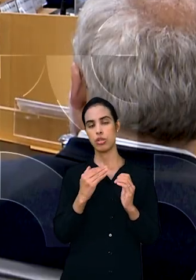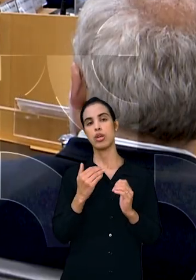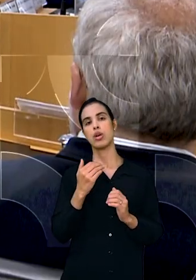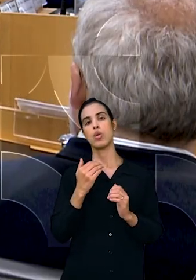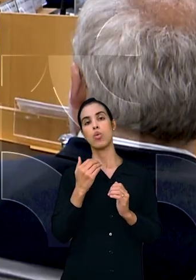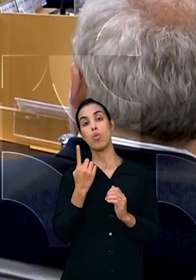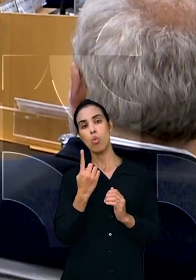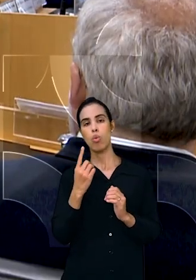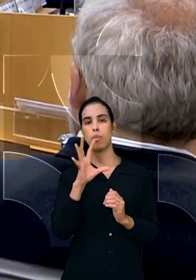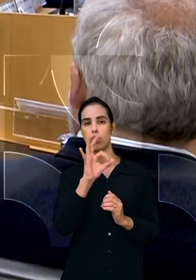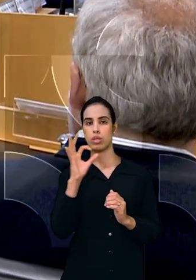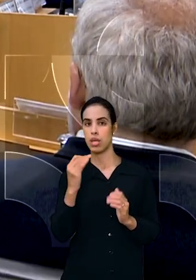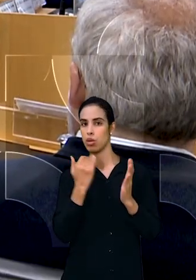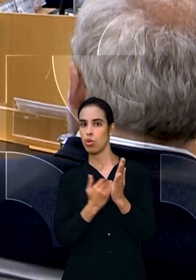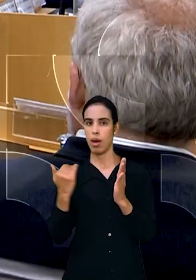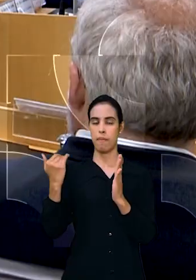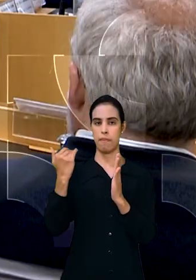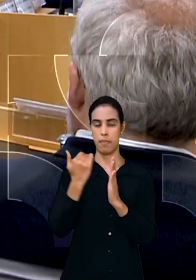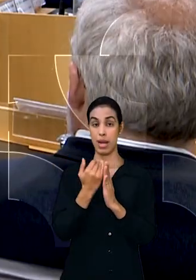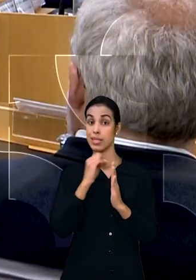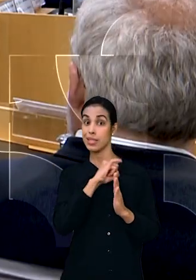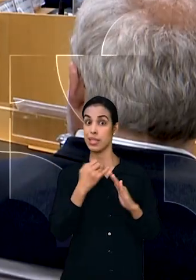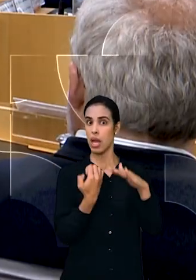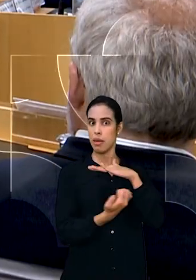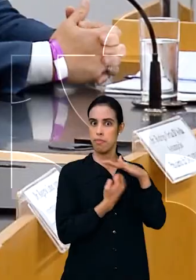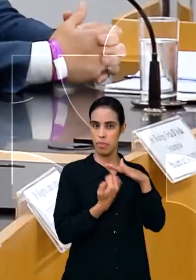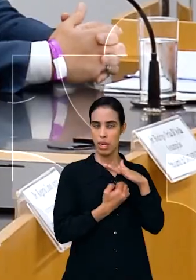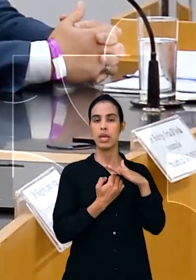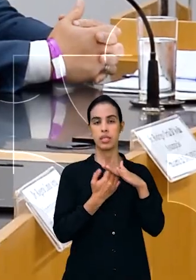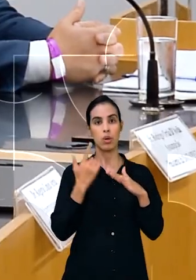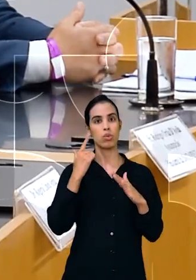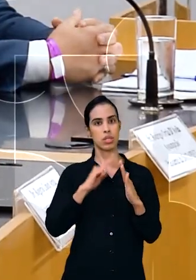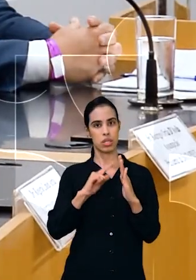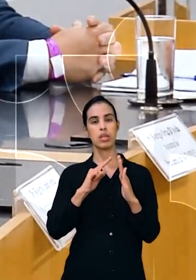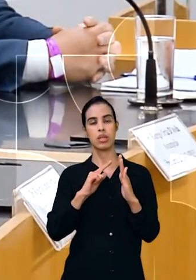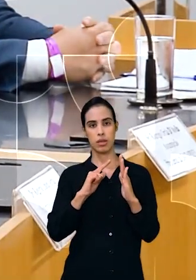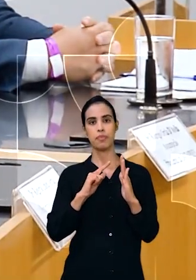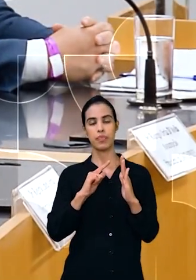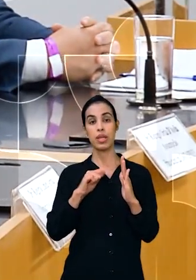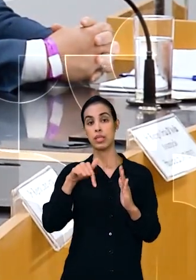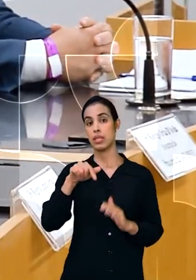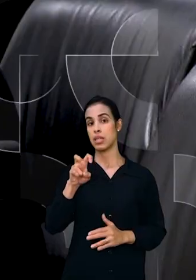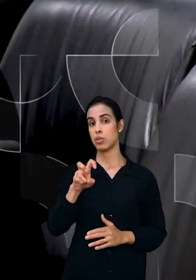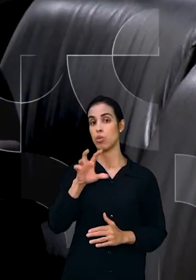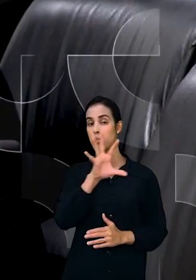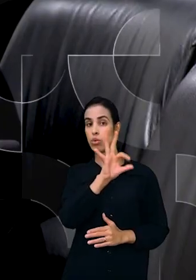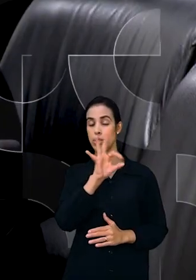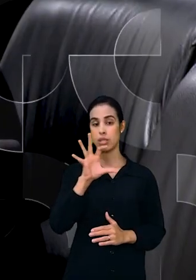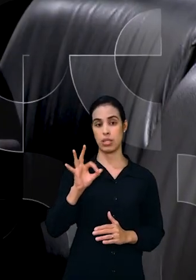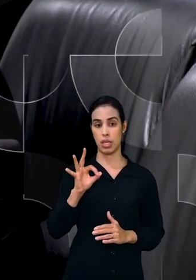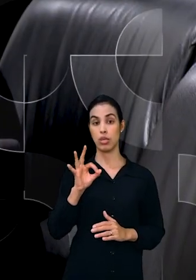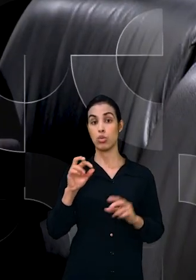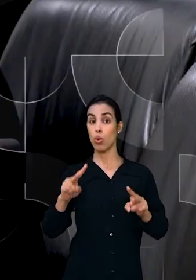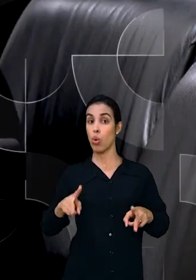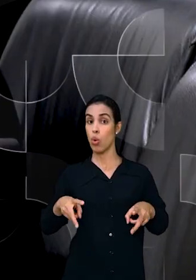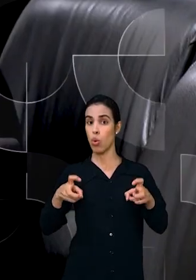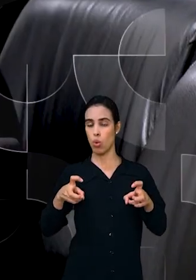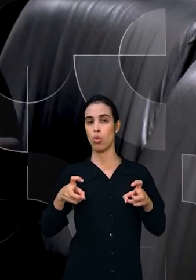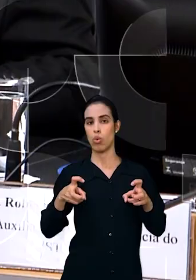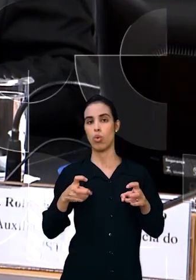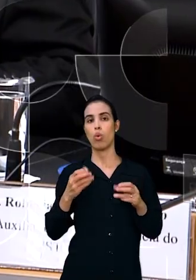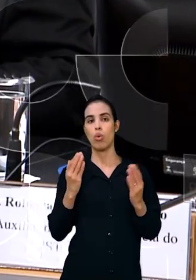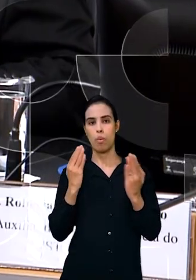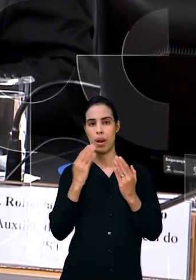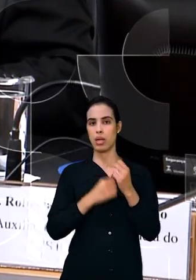com possibilidade de mais 1% de aumento real, caso a empresa alcance em 2025 ao menos